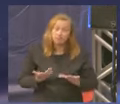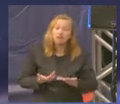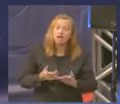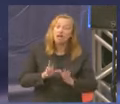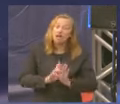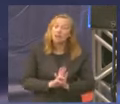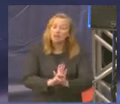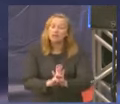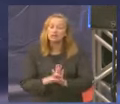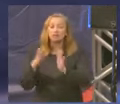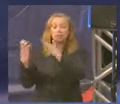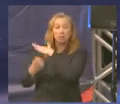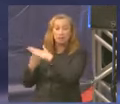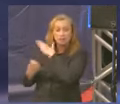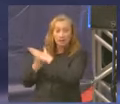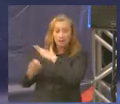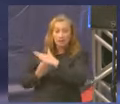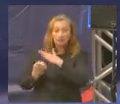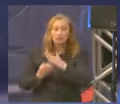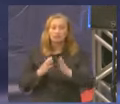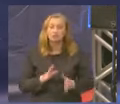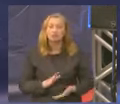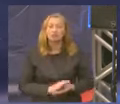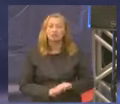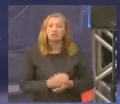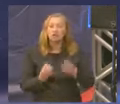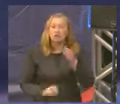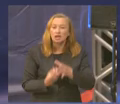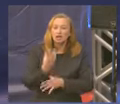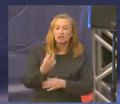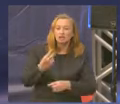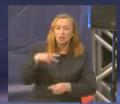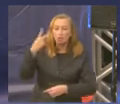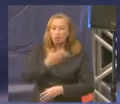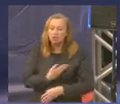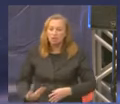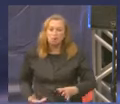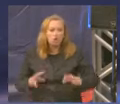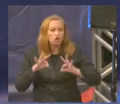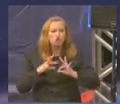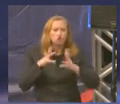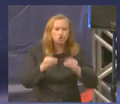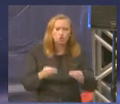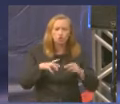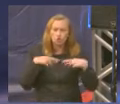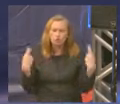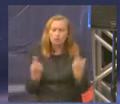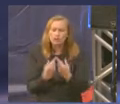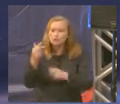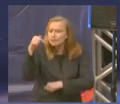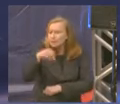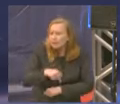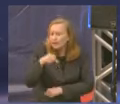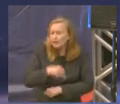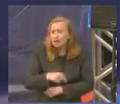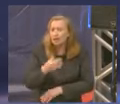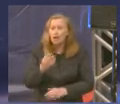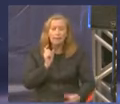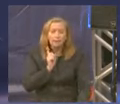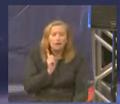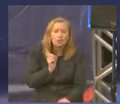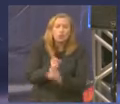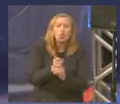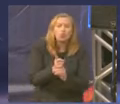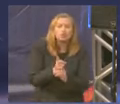de empresas, formuladores de políticas públicas, todos estamos reunidos aqui para